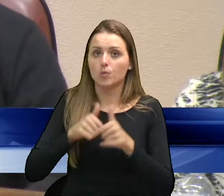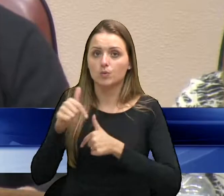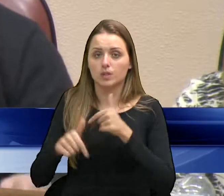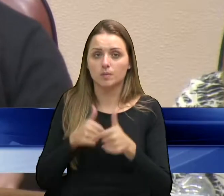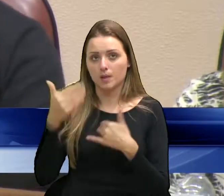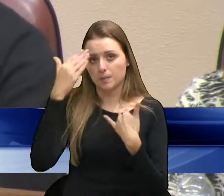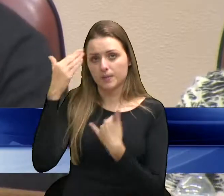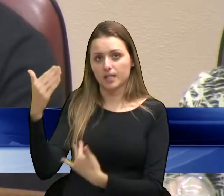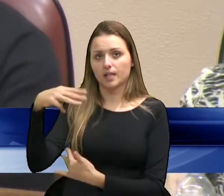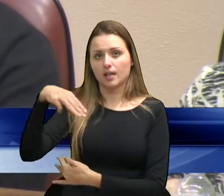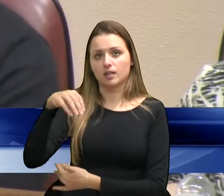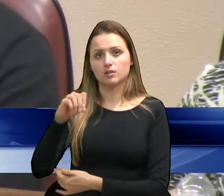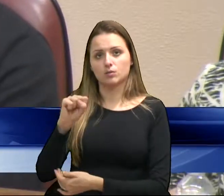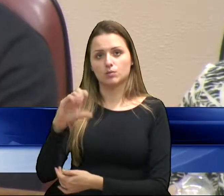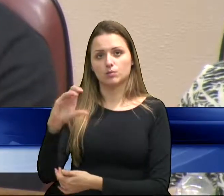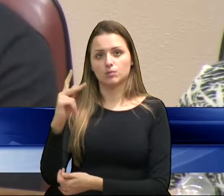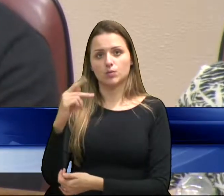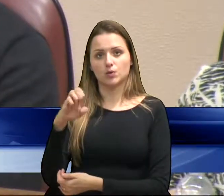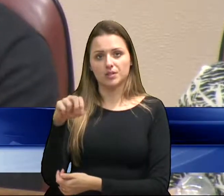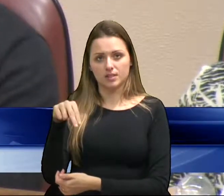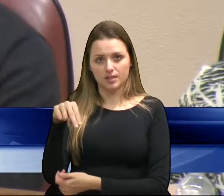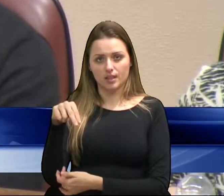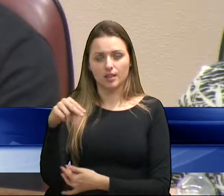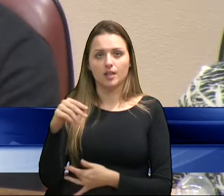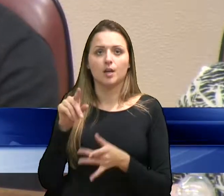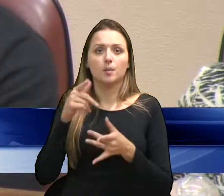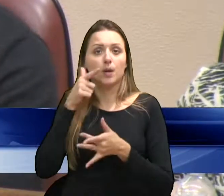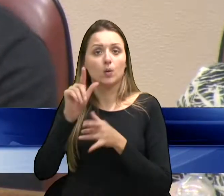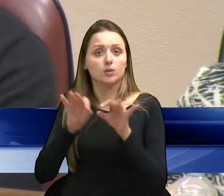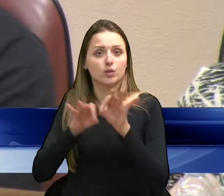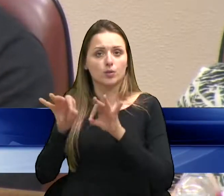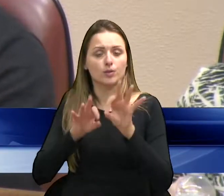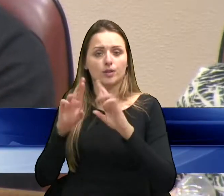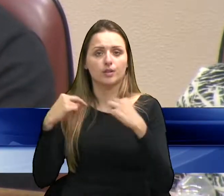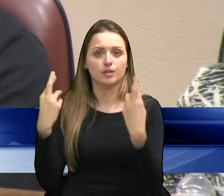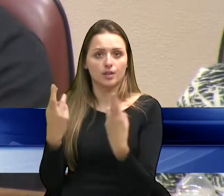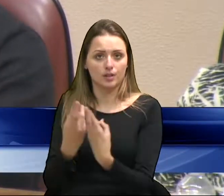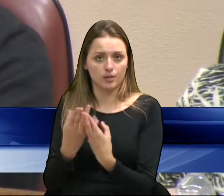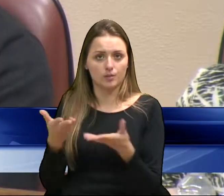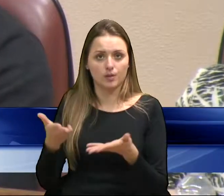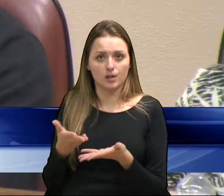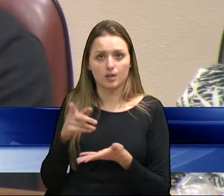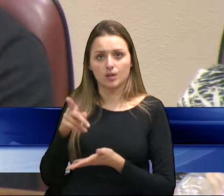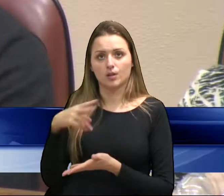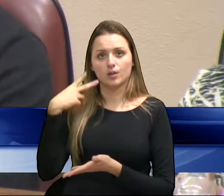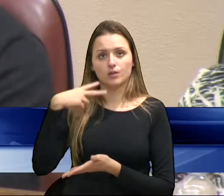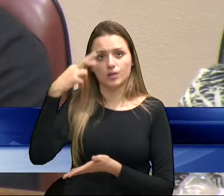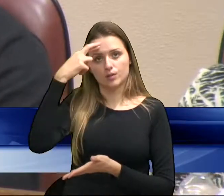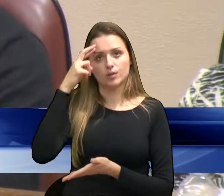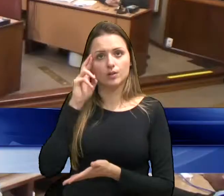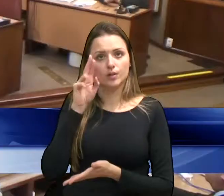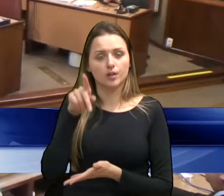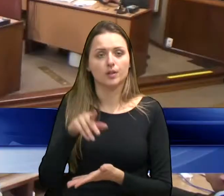Obrigado, Mosquen, para nós conseguir fazer essa audiência pública. Então, passa a palavra ao vereador Rafael